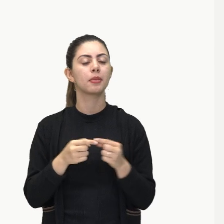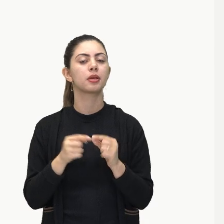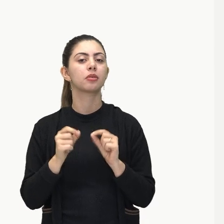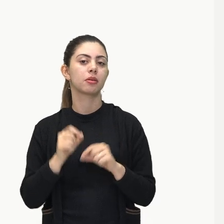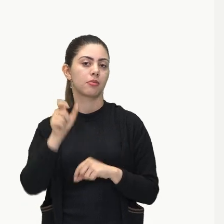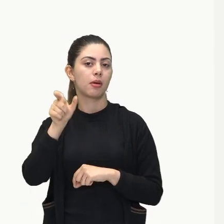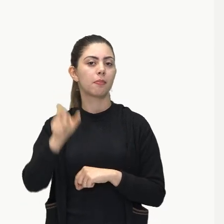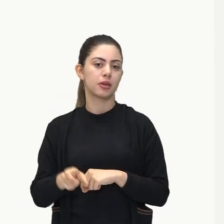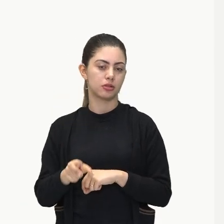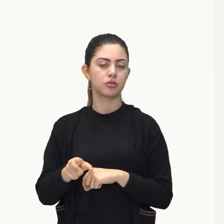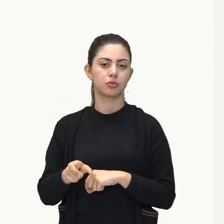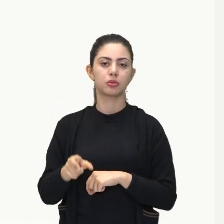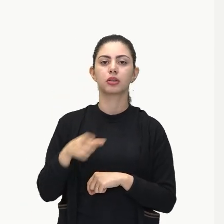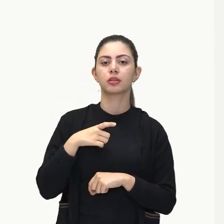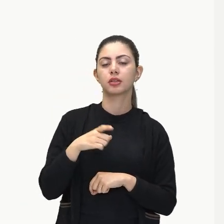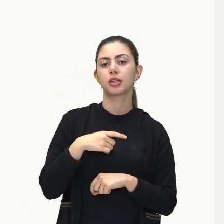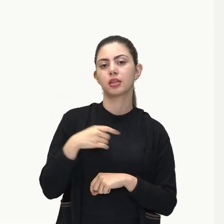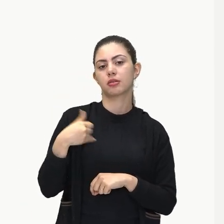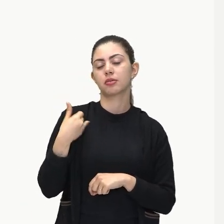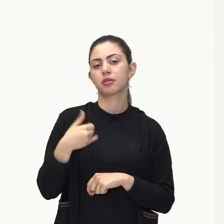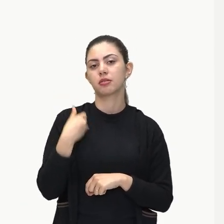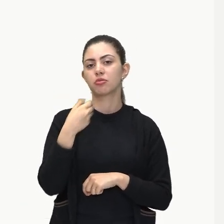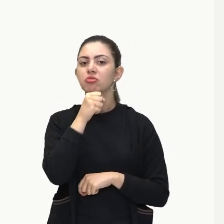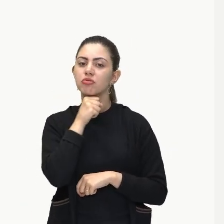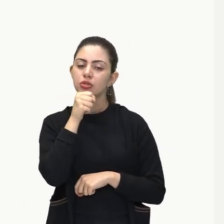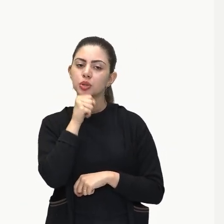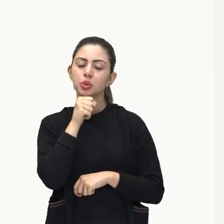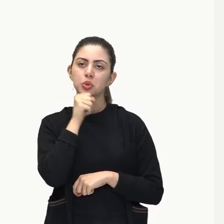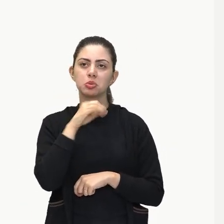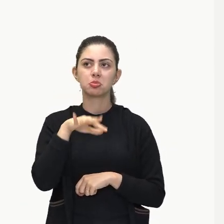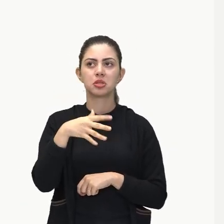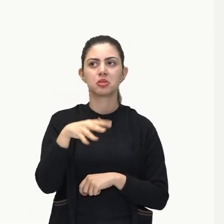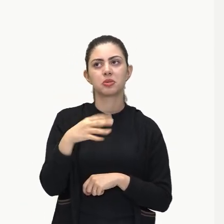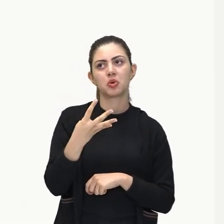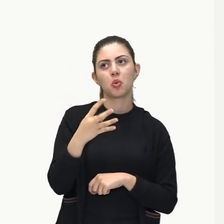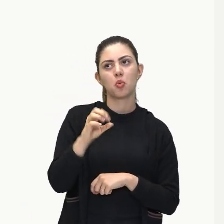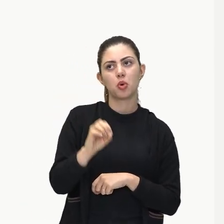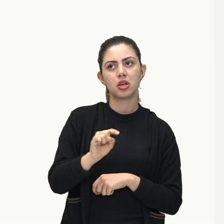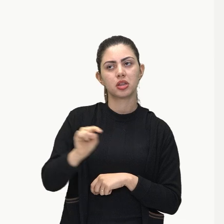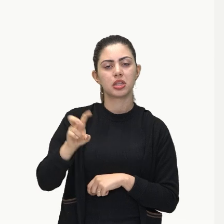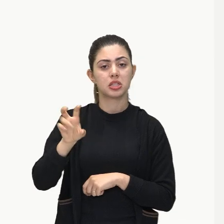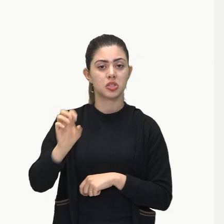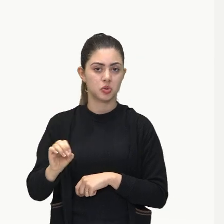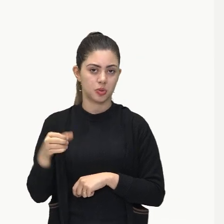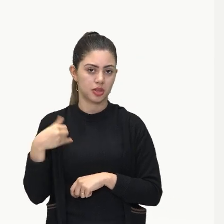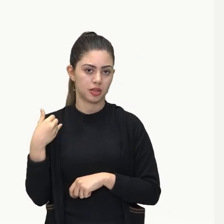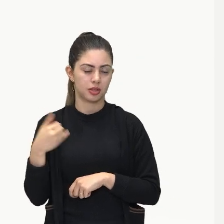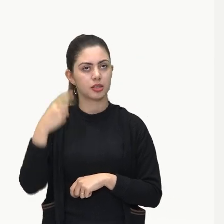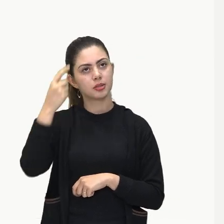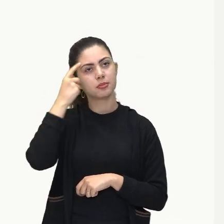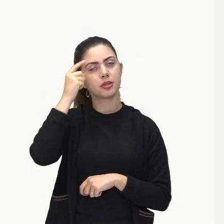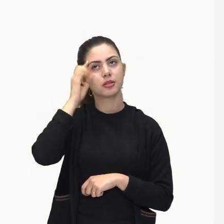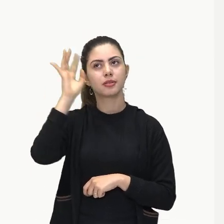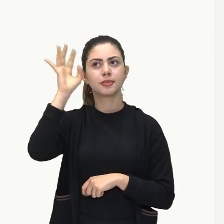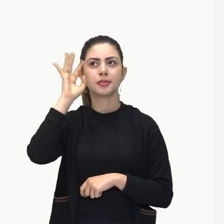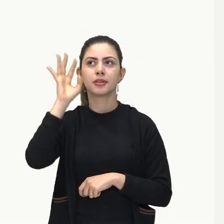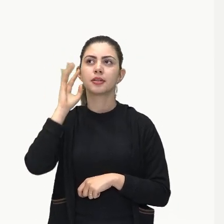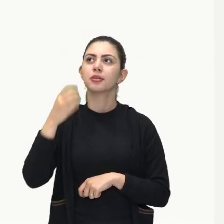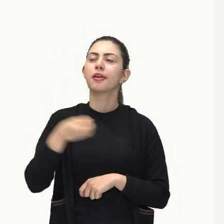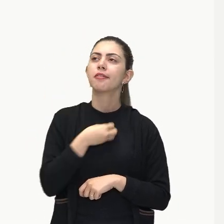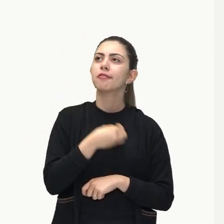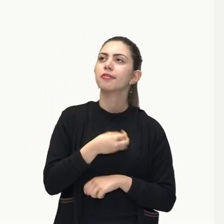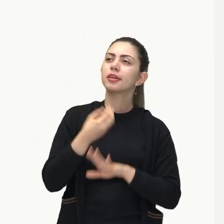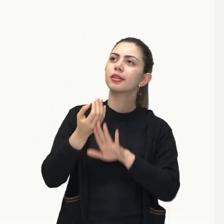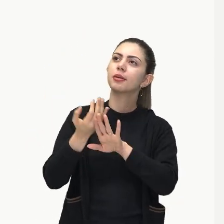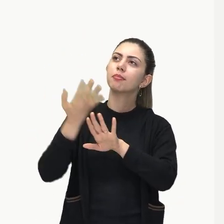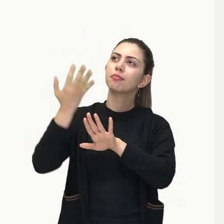de idade, um senhor que já está ali talvez com seus 40, 50 anos pensando na vida, pensando no tempo que passou, pensando no